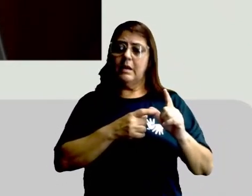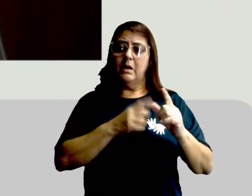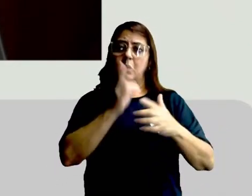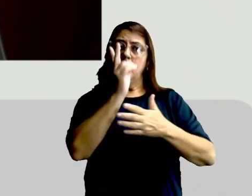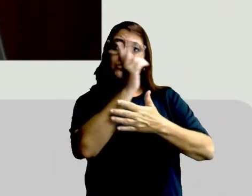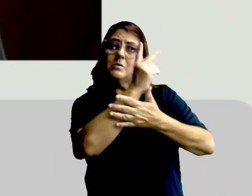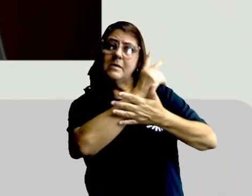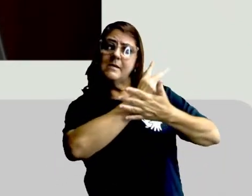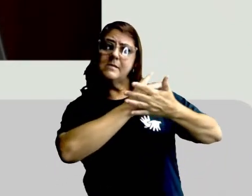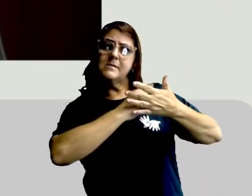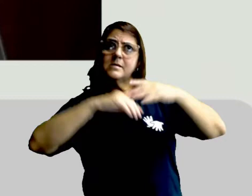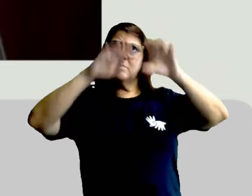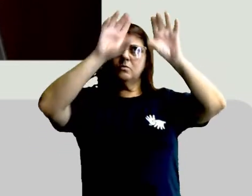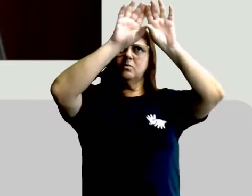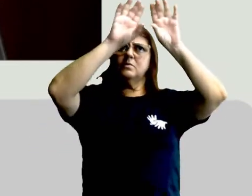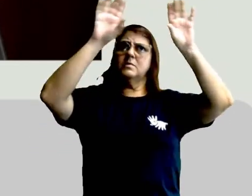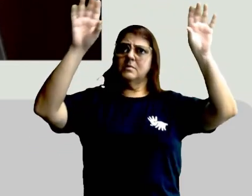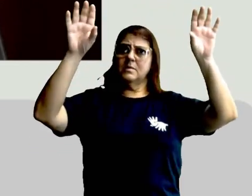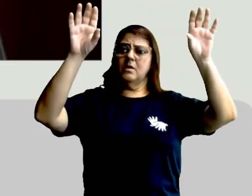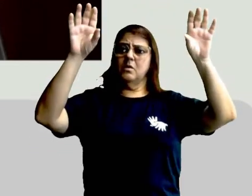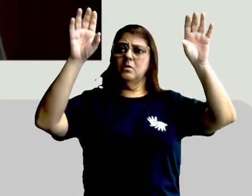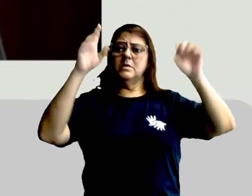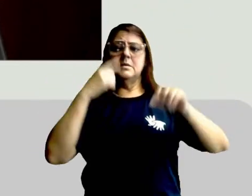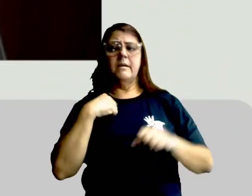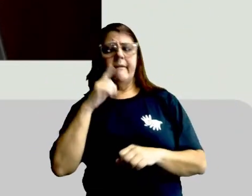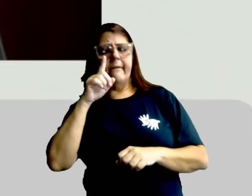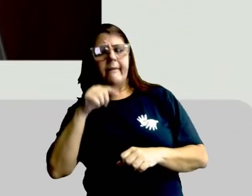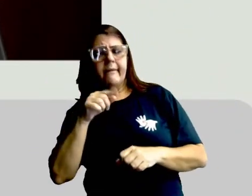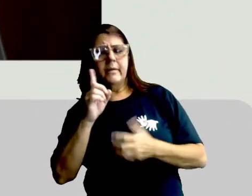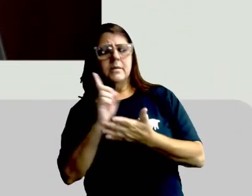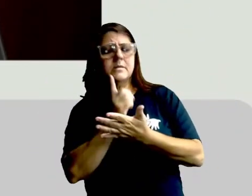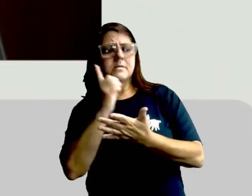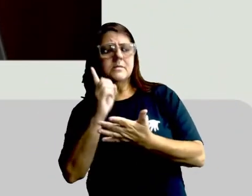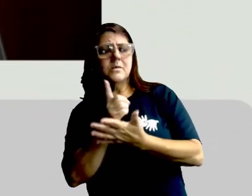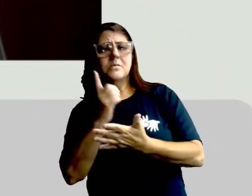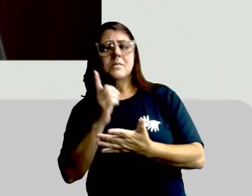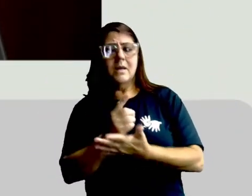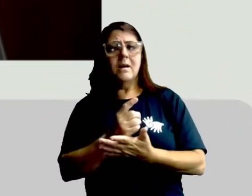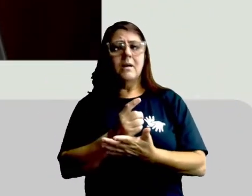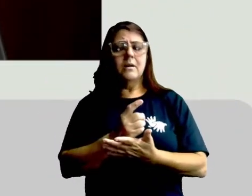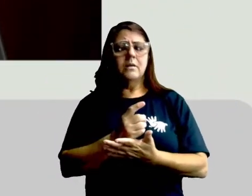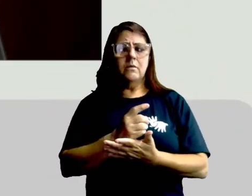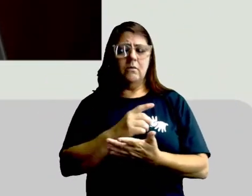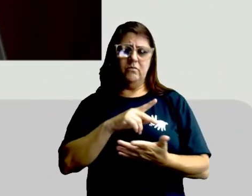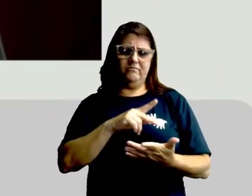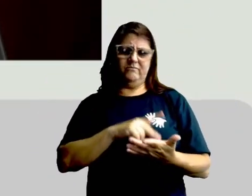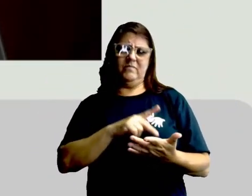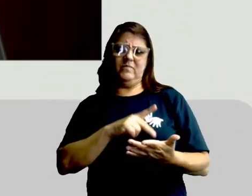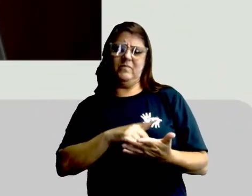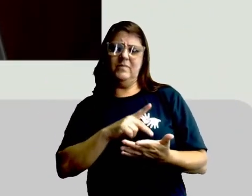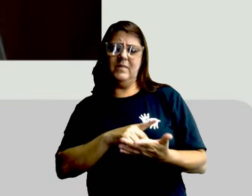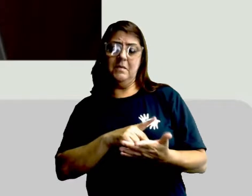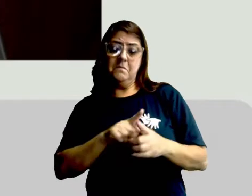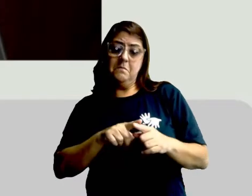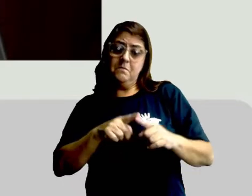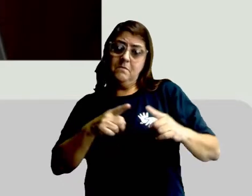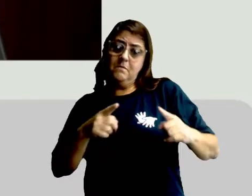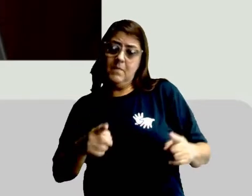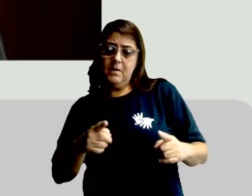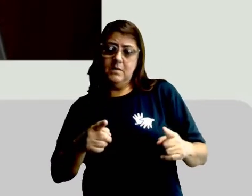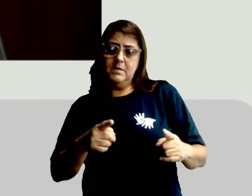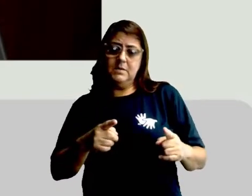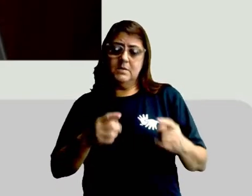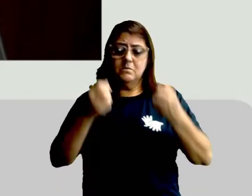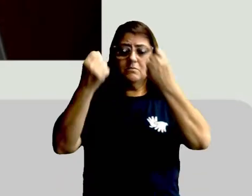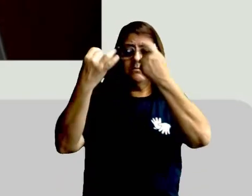no céu. E de fato, se nós procurarmos isso no dicionário, muitos deles vão afirmar que é isso. Mas, pela